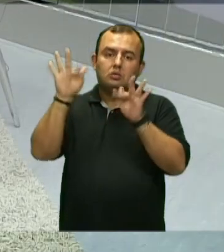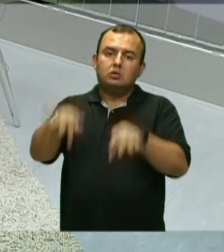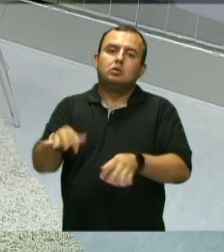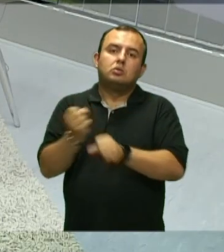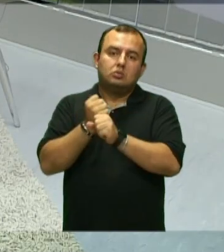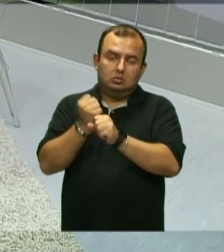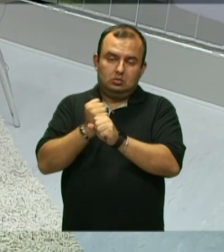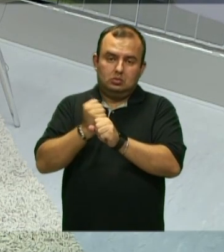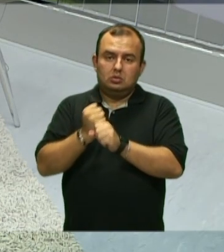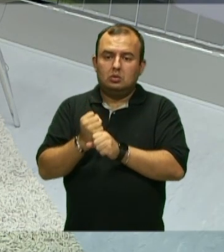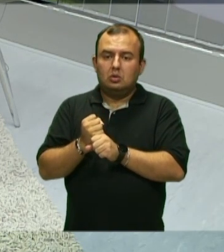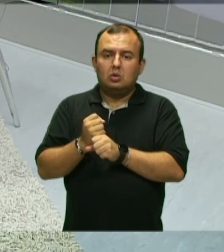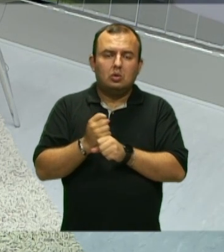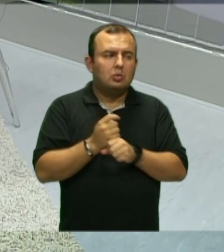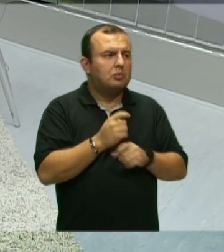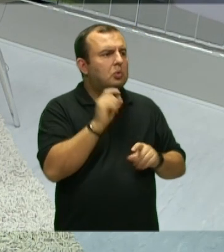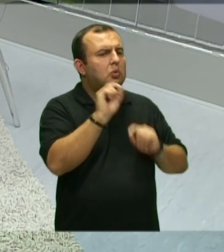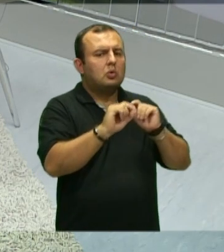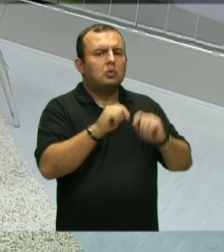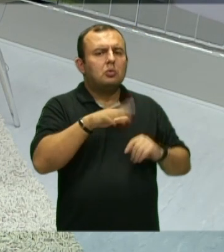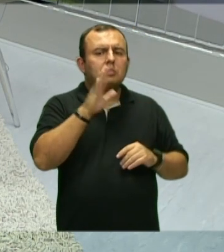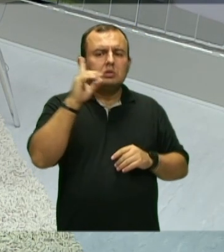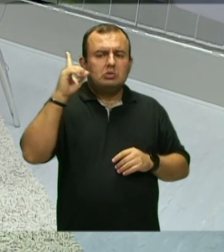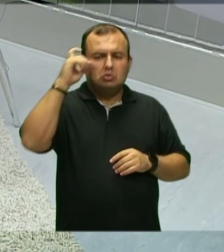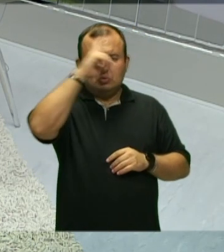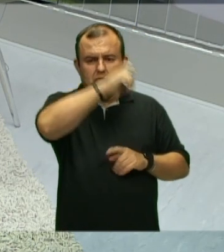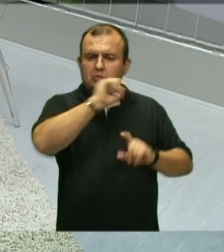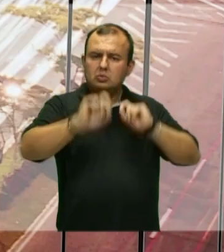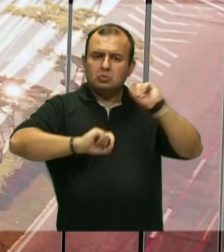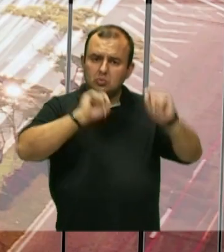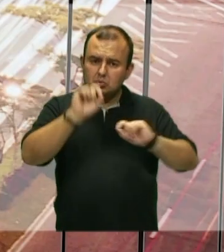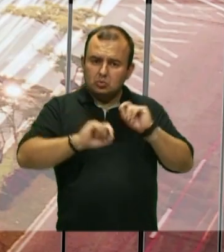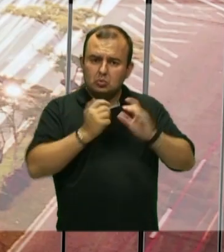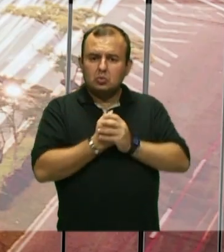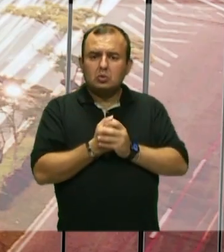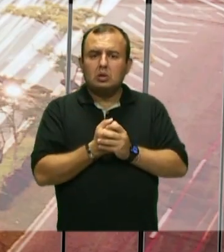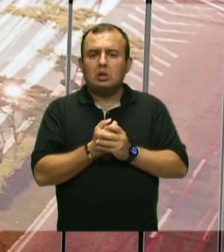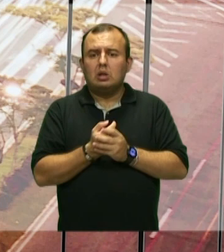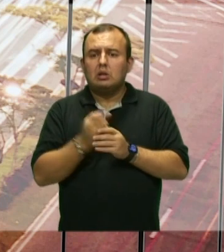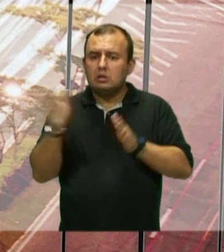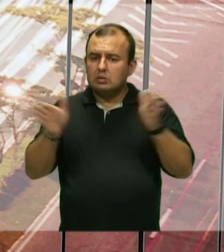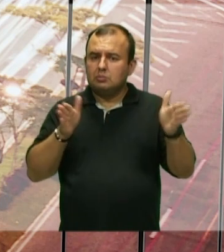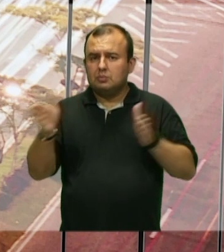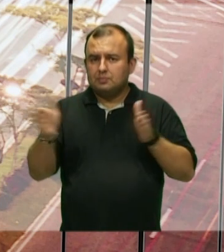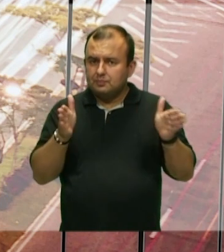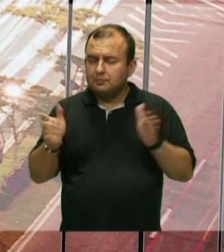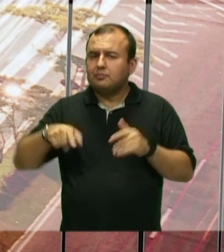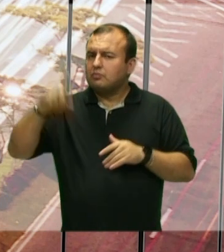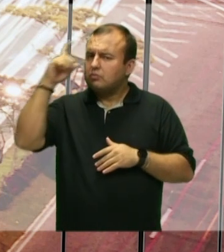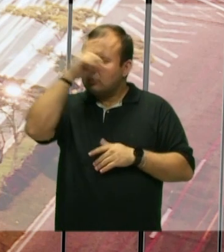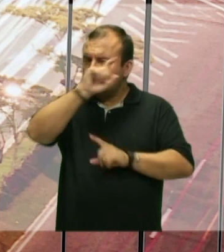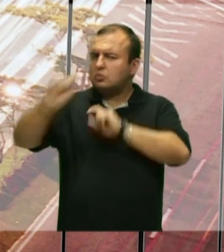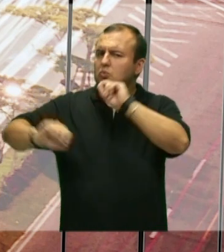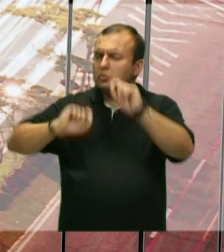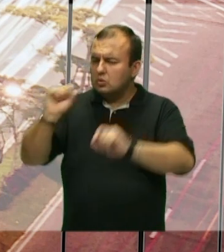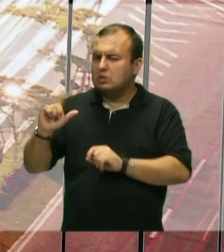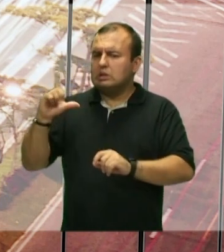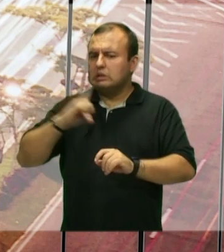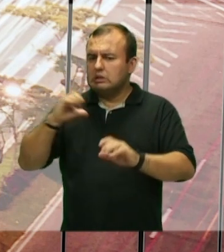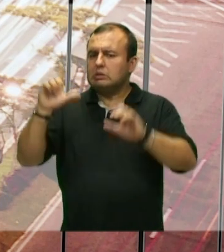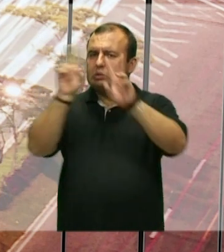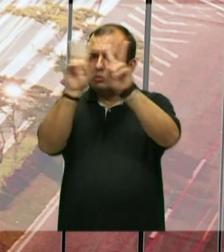mandato. O que foi mais desafiador como líder do governo nesse período que vieram